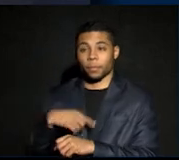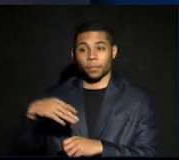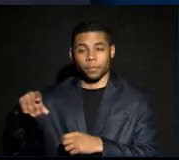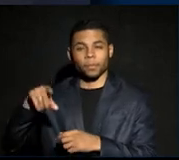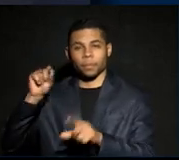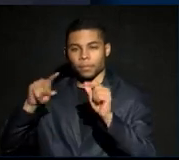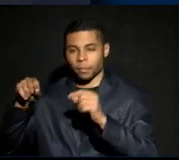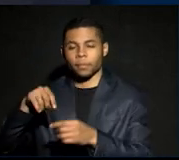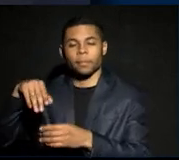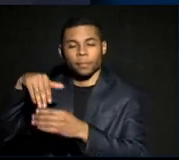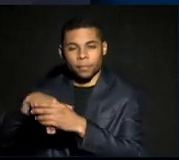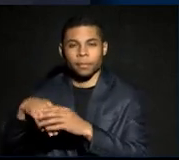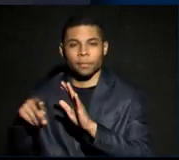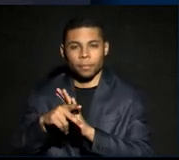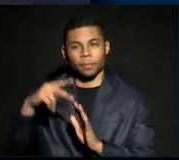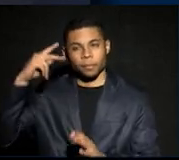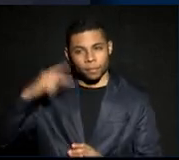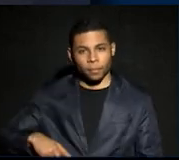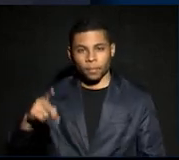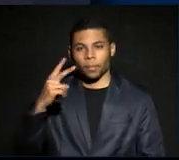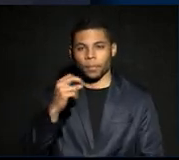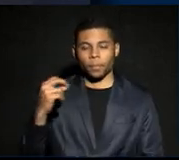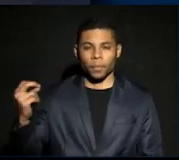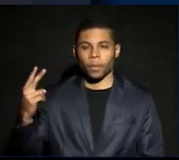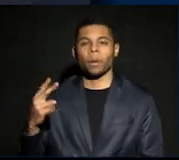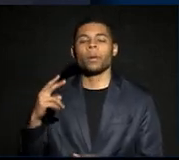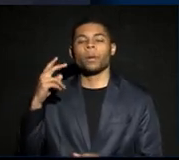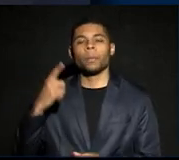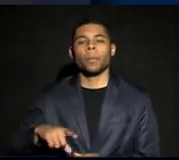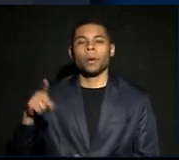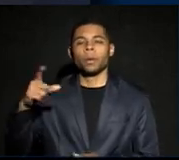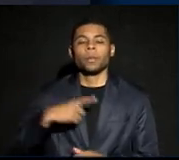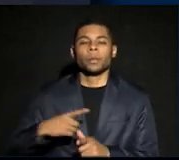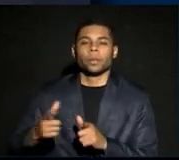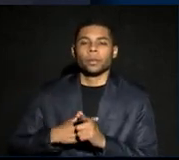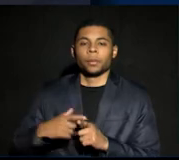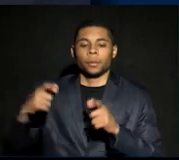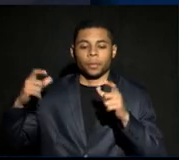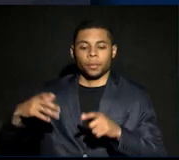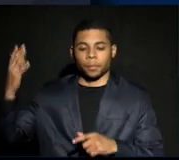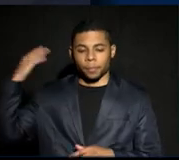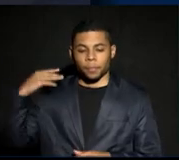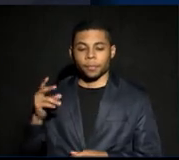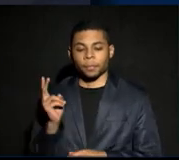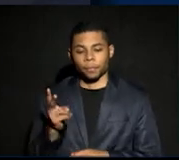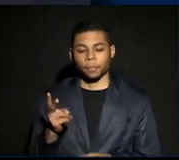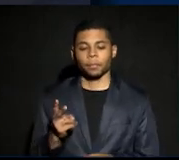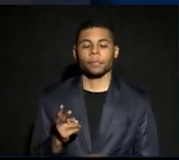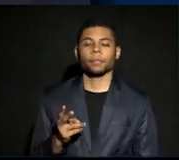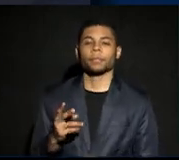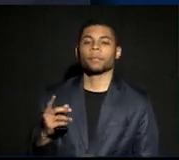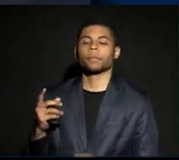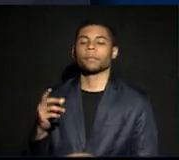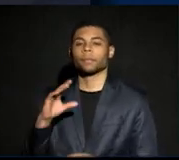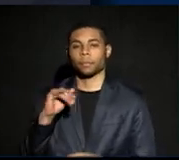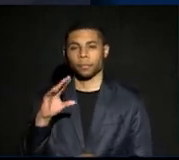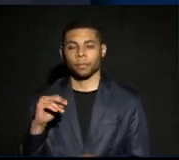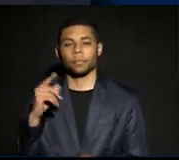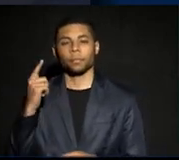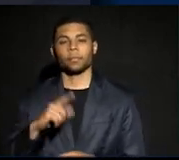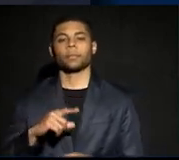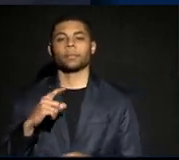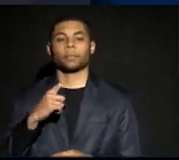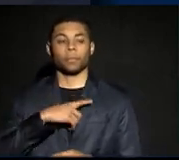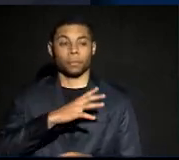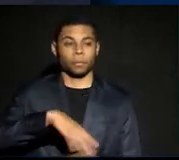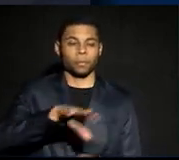eleição para presidente, em 2002, que 40% da dívida local era indexada a câmbio. A gente tinha uma dívida externa do setor público